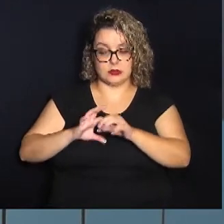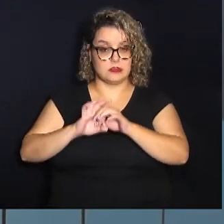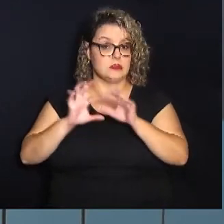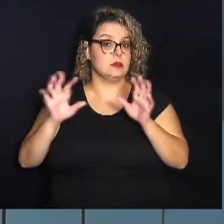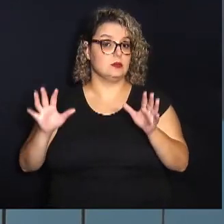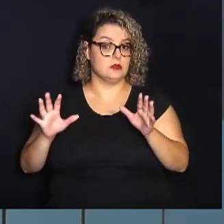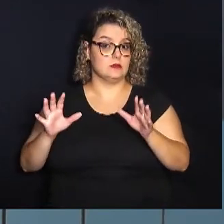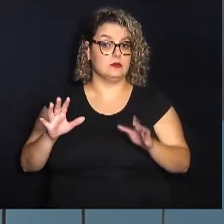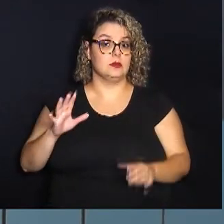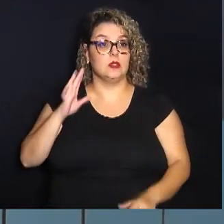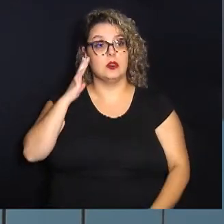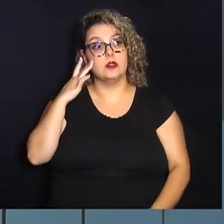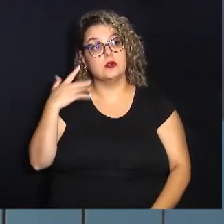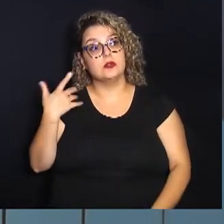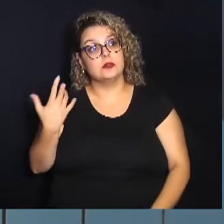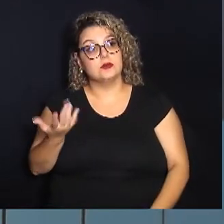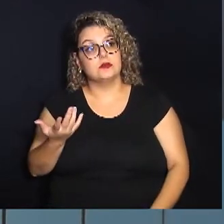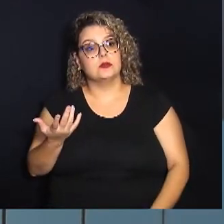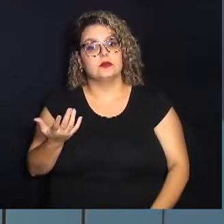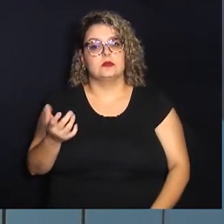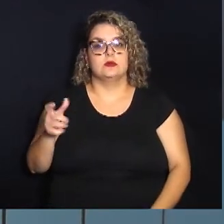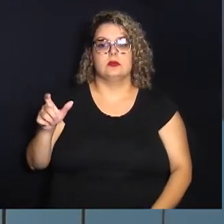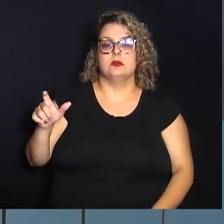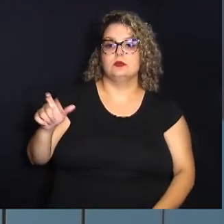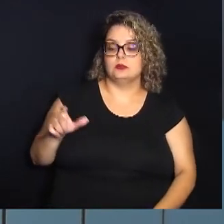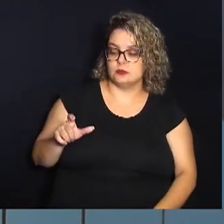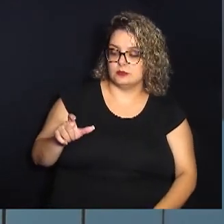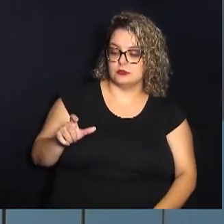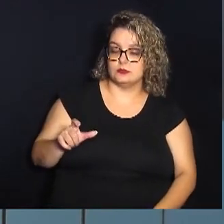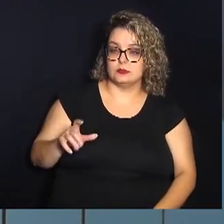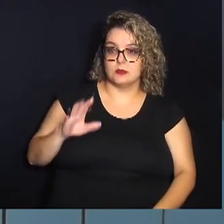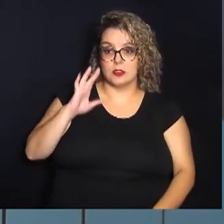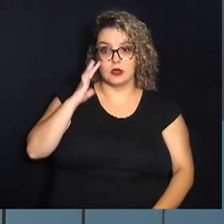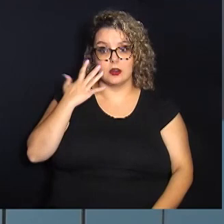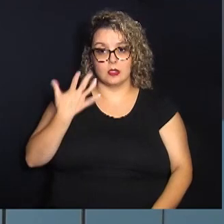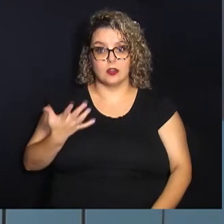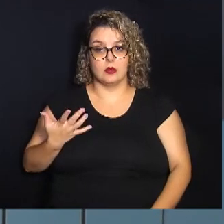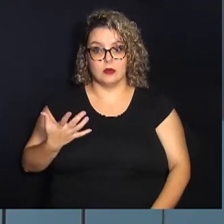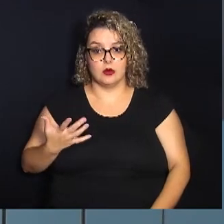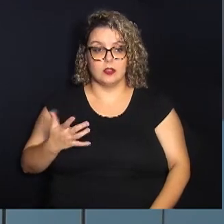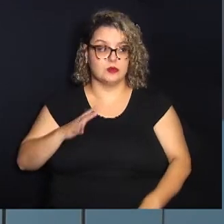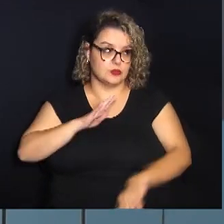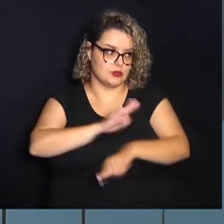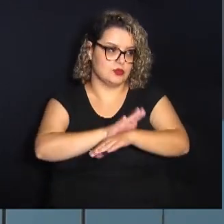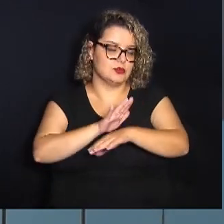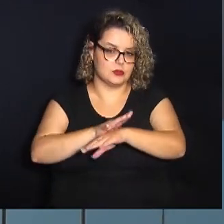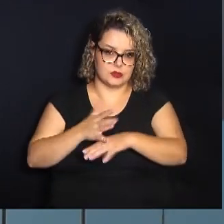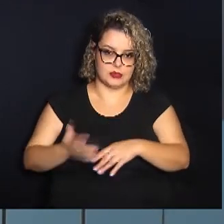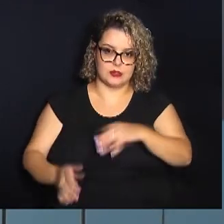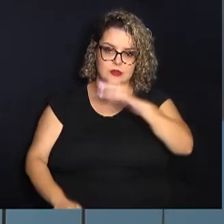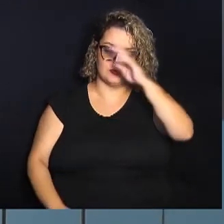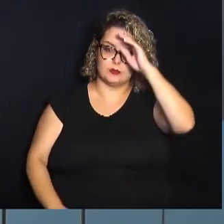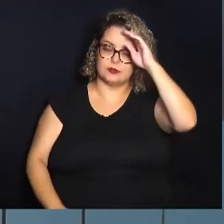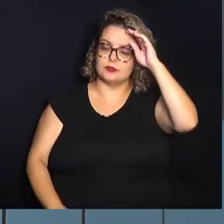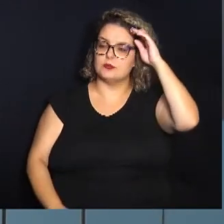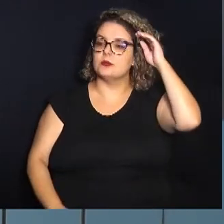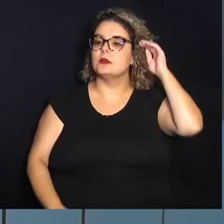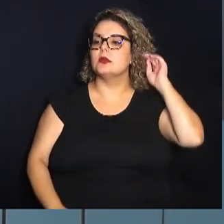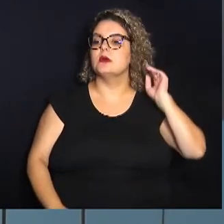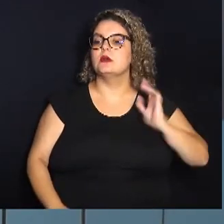Não sei se seria por um cartão, enfim, que eu acho que ajudaria muito, inclusive, rodar mais os territórios,